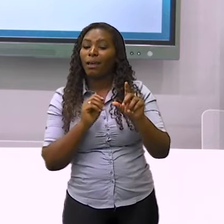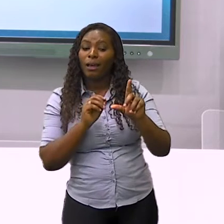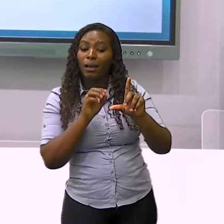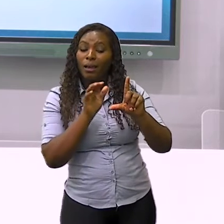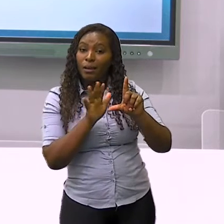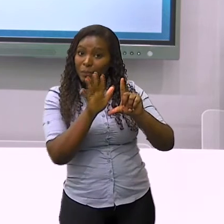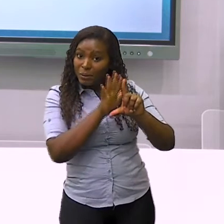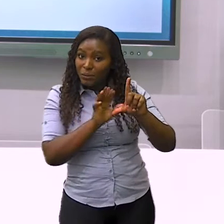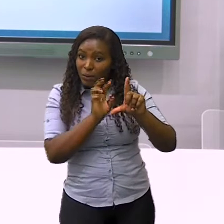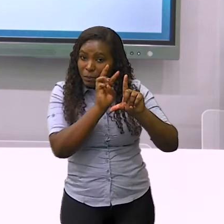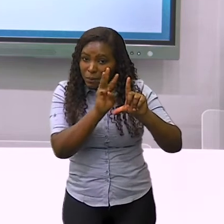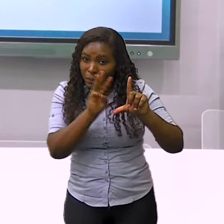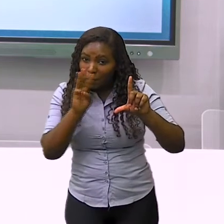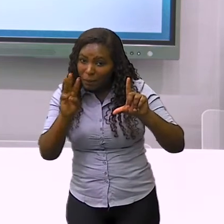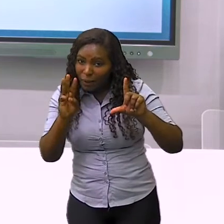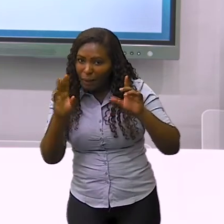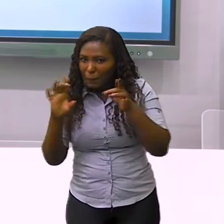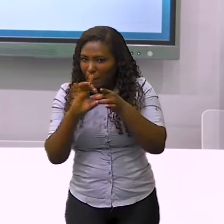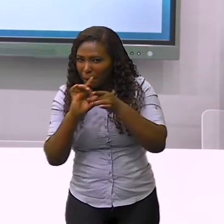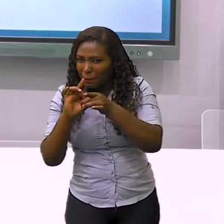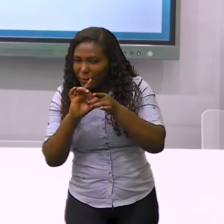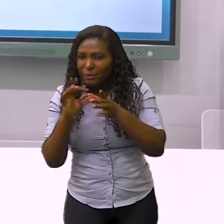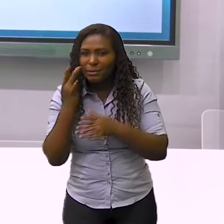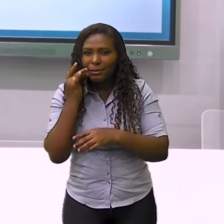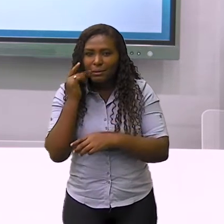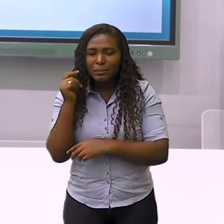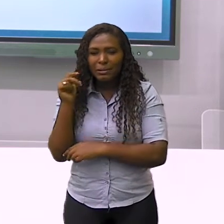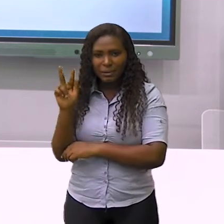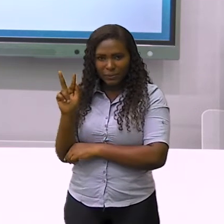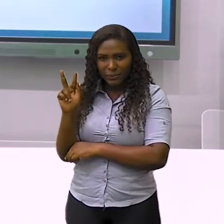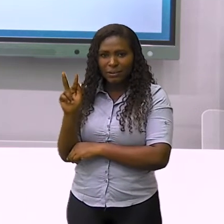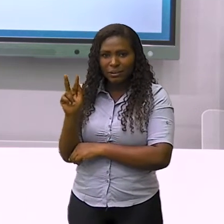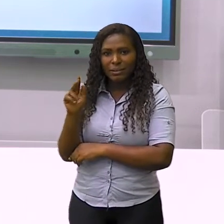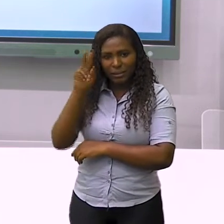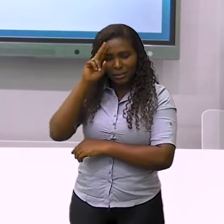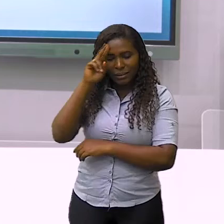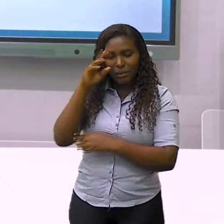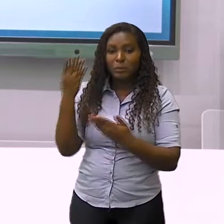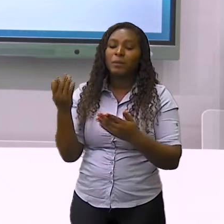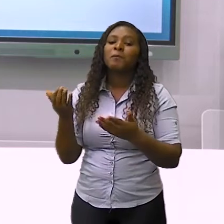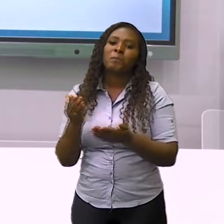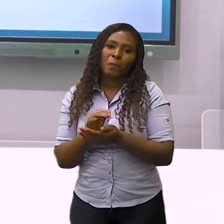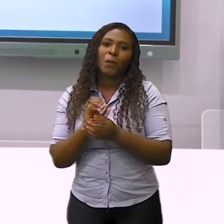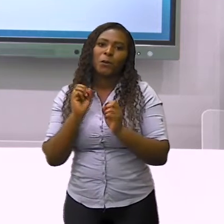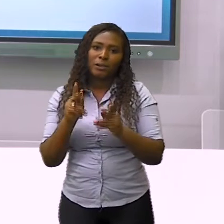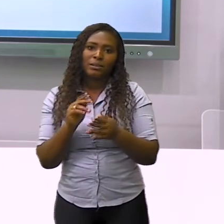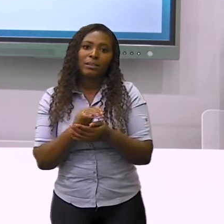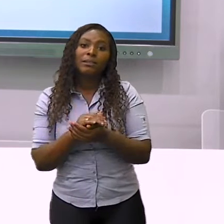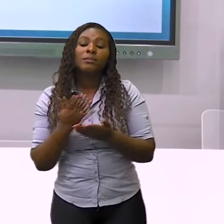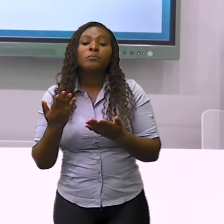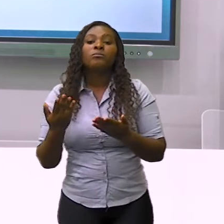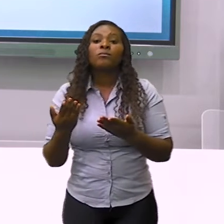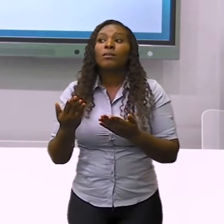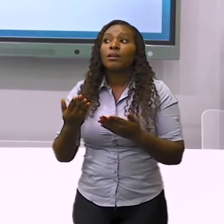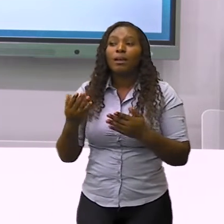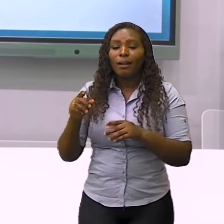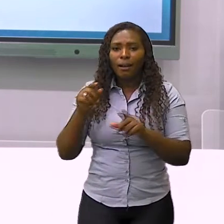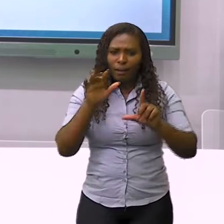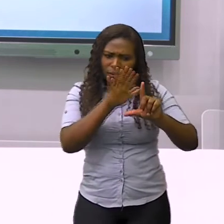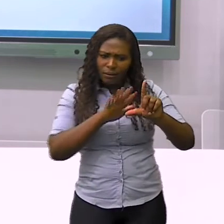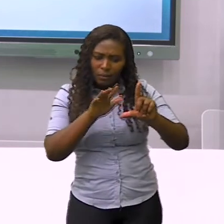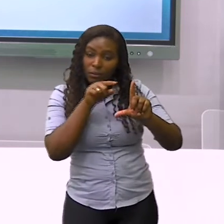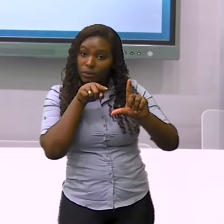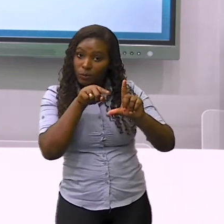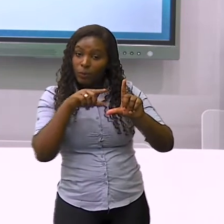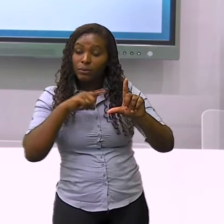x2? Quando meu delta for maior do que zero. O delta